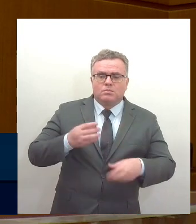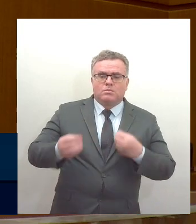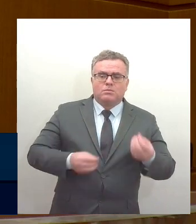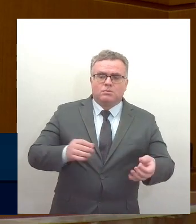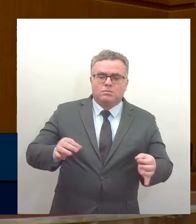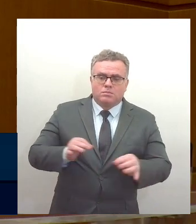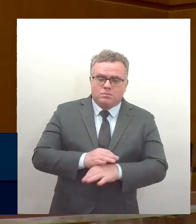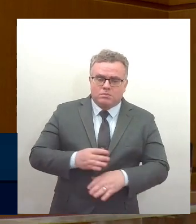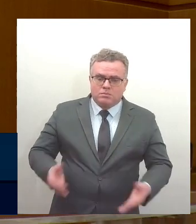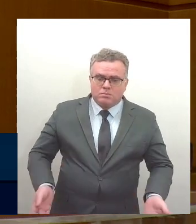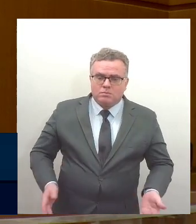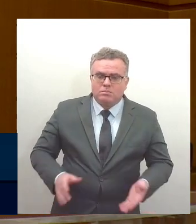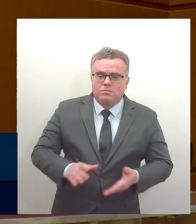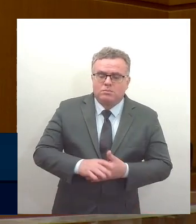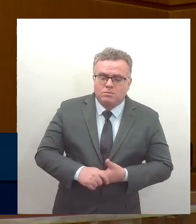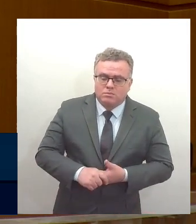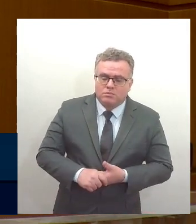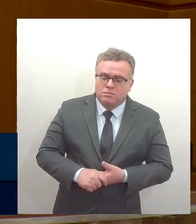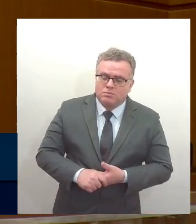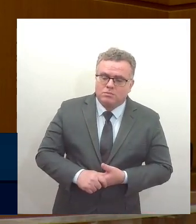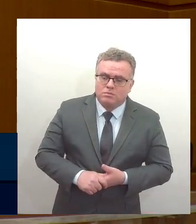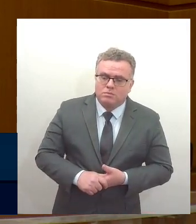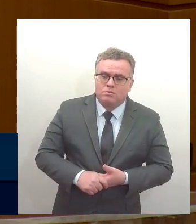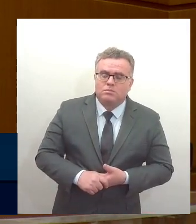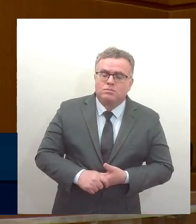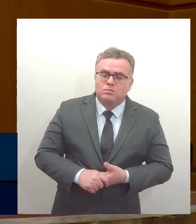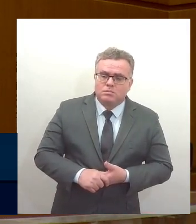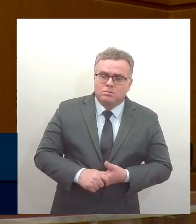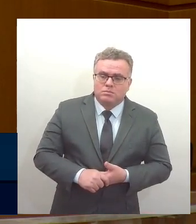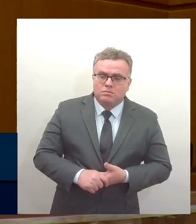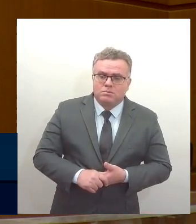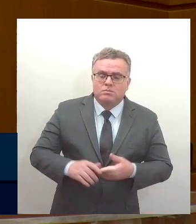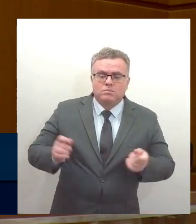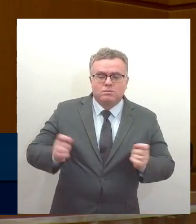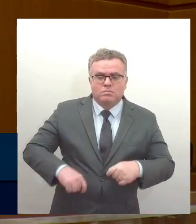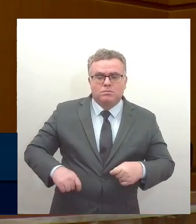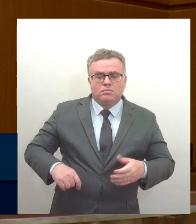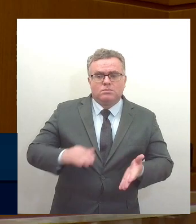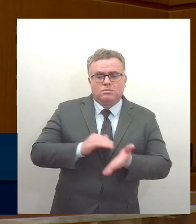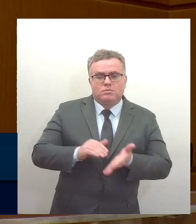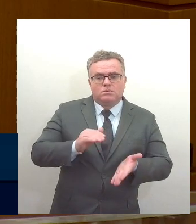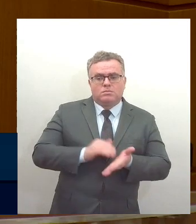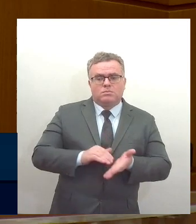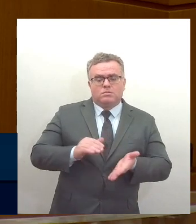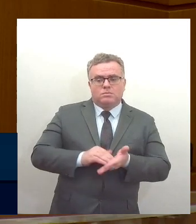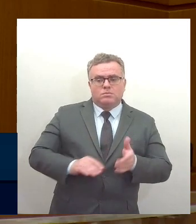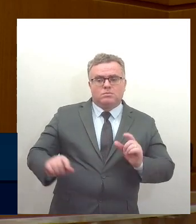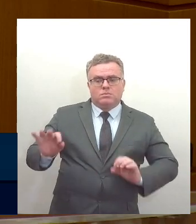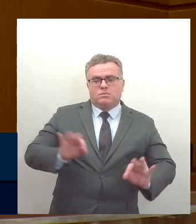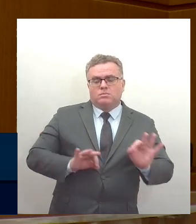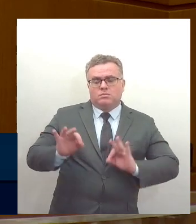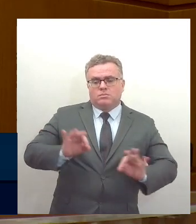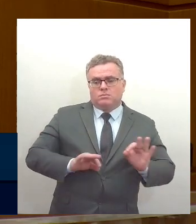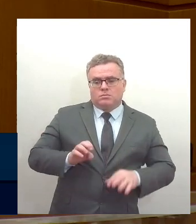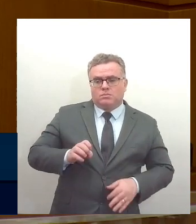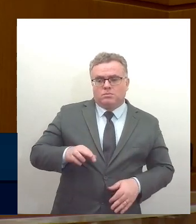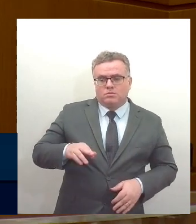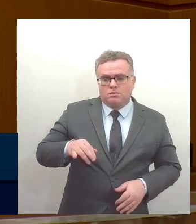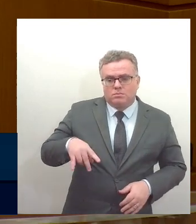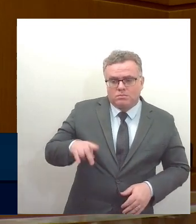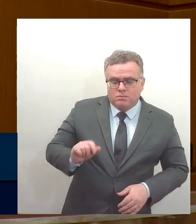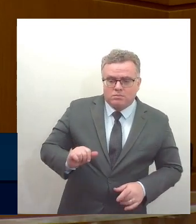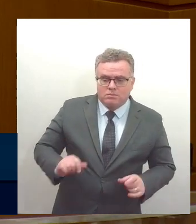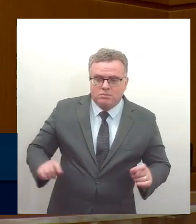a secretária de Estado da Assistência, Érica Mitidieri, pela execução de um programa tão complexo,